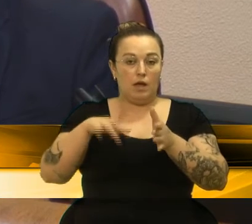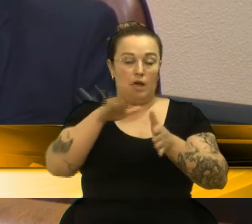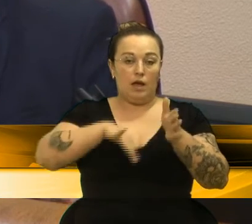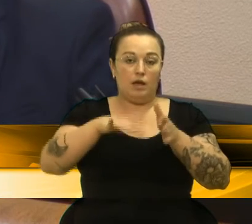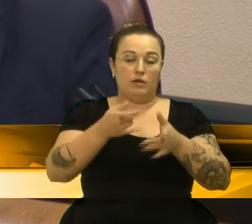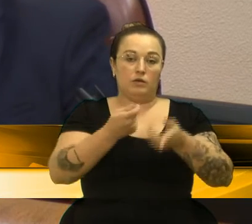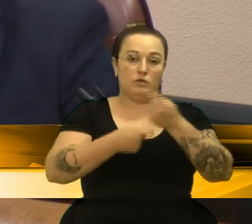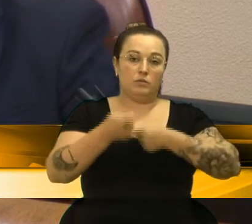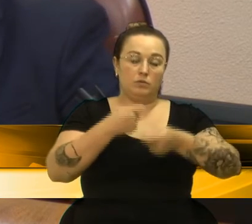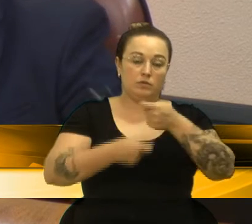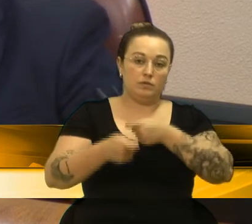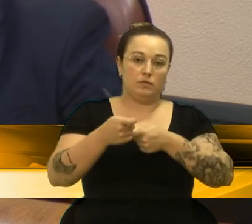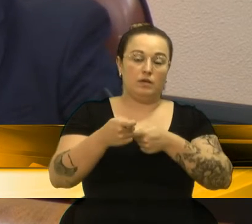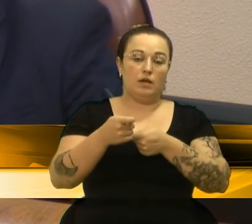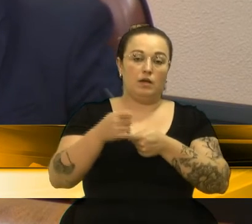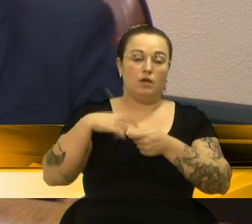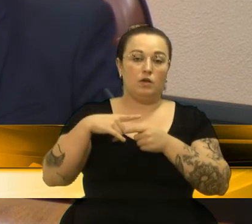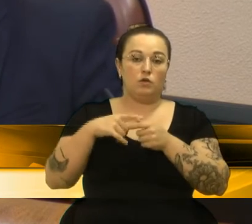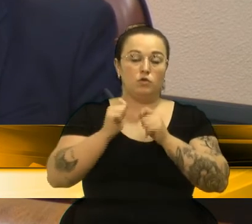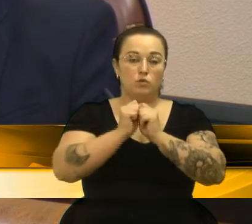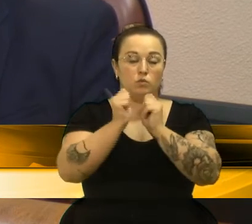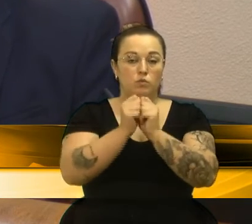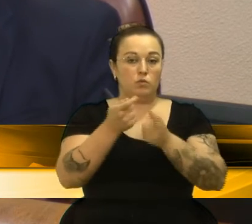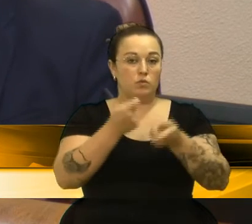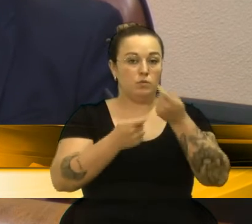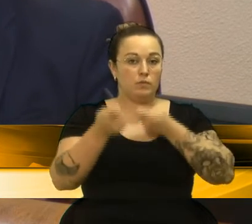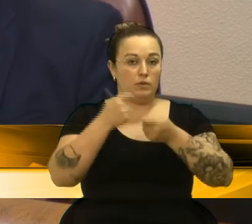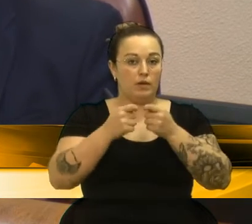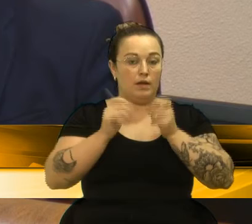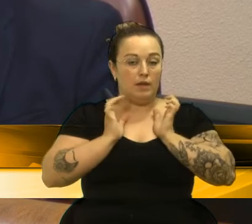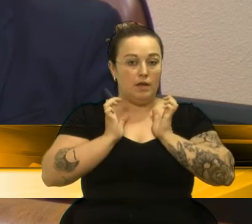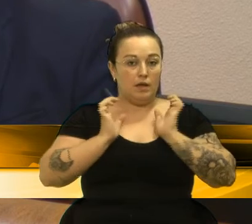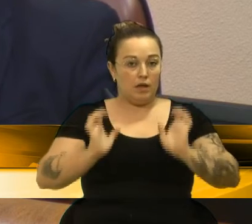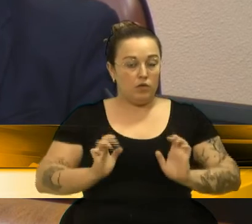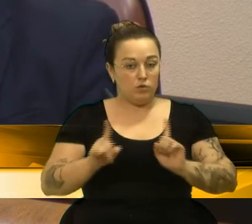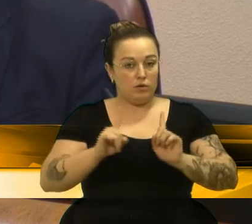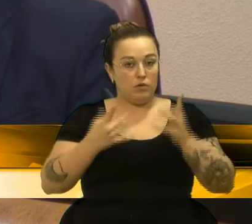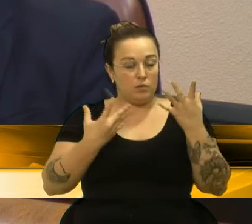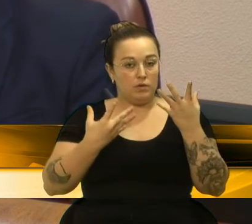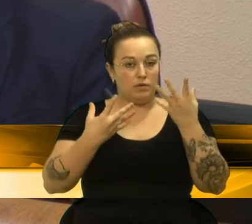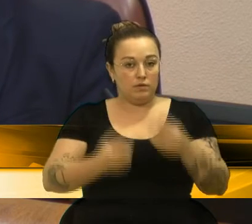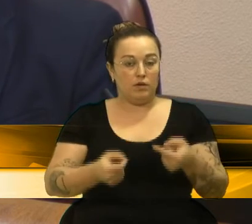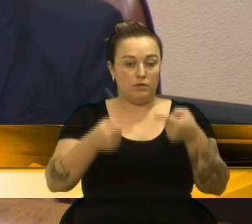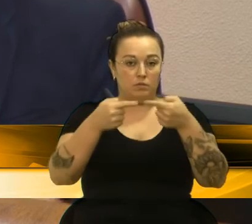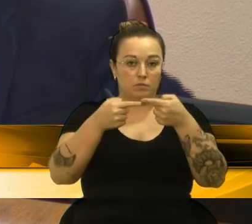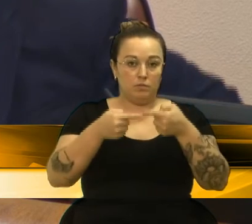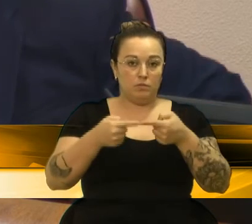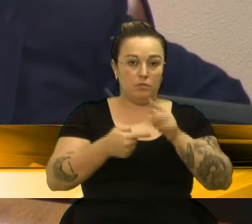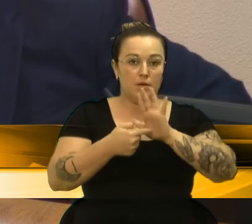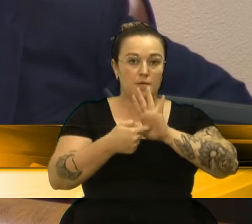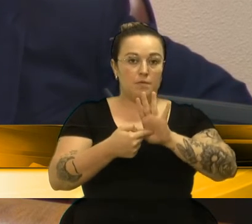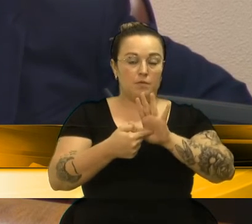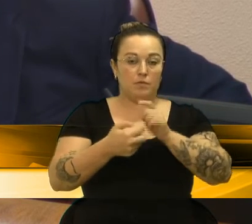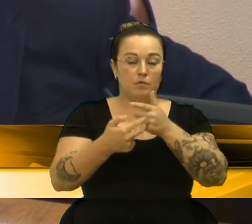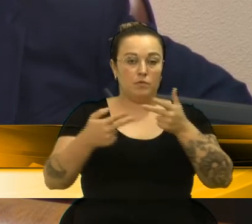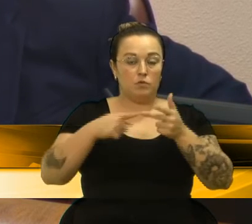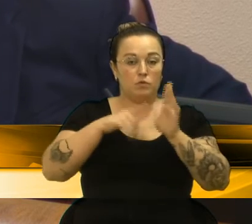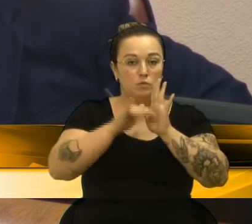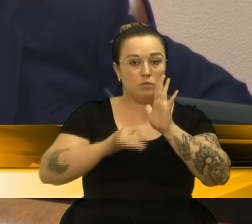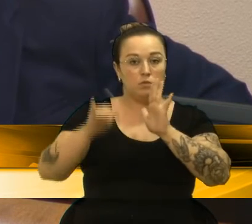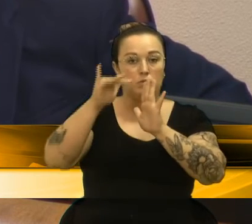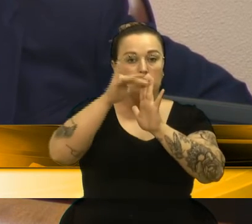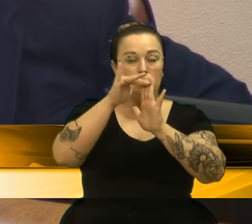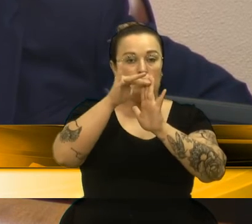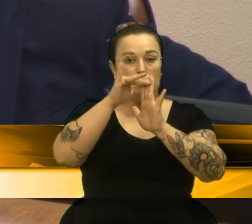ação do prefeito como administrador deve ser revestida de padrões éticos que não violem a dignidade e o decoro da representação. A alta investidura correspondente a